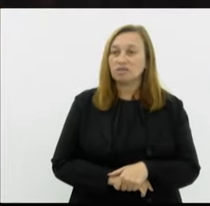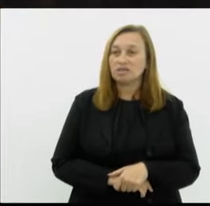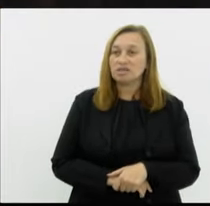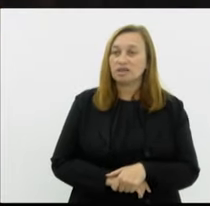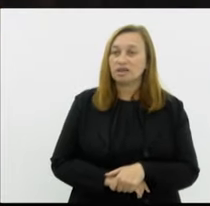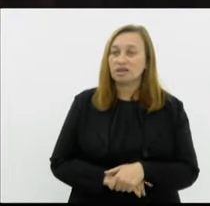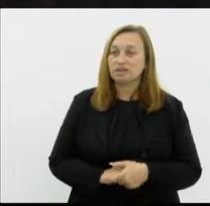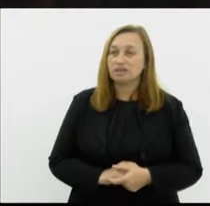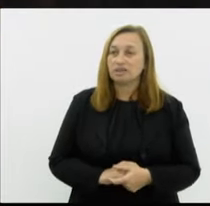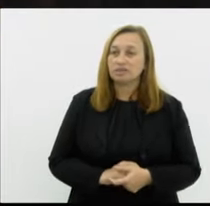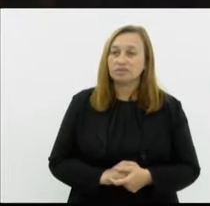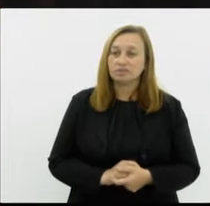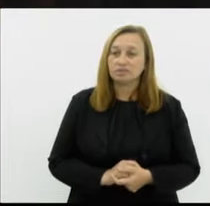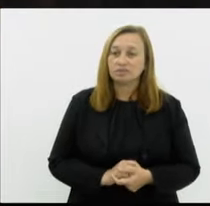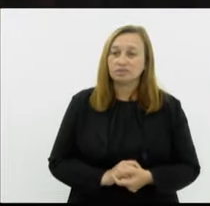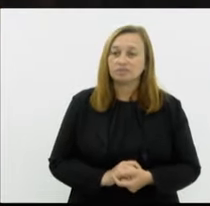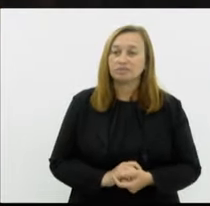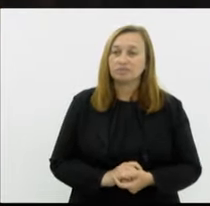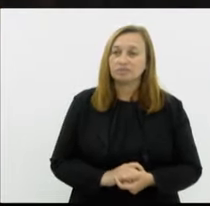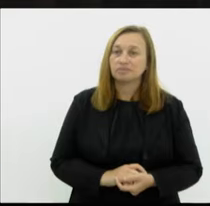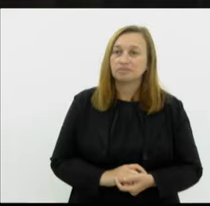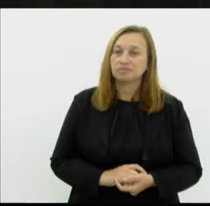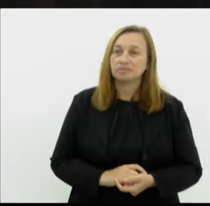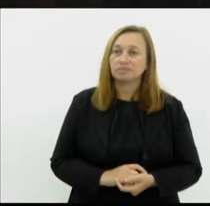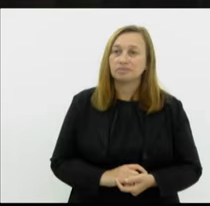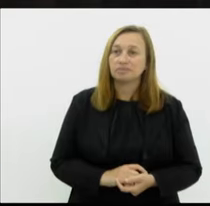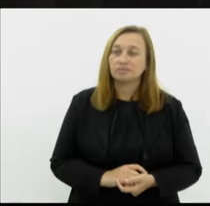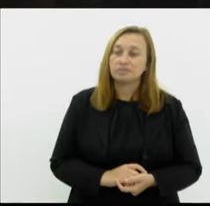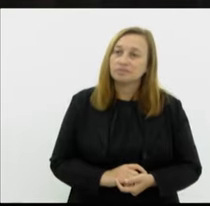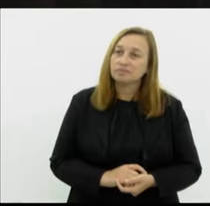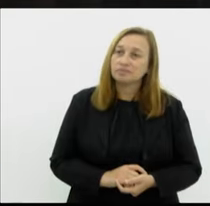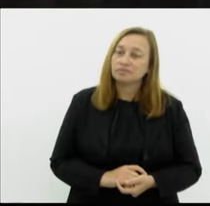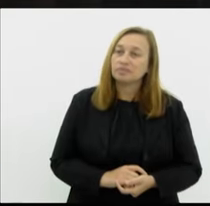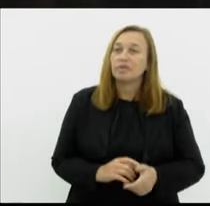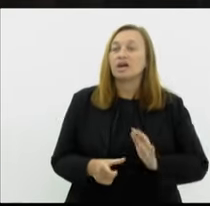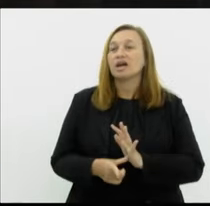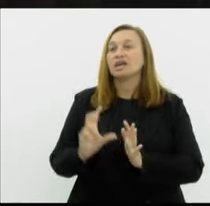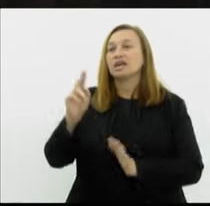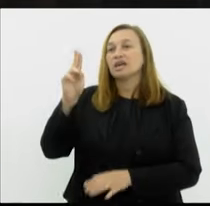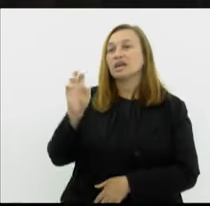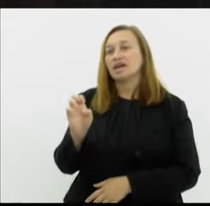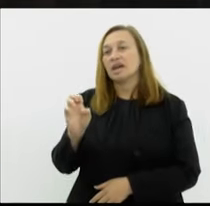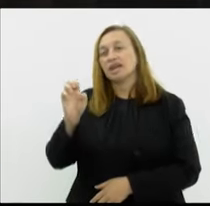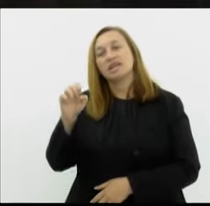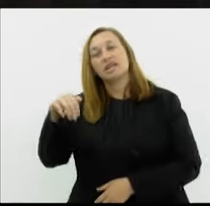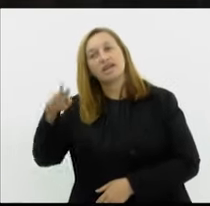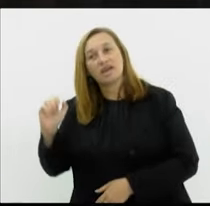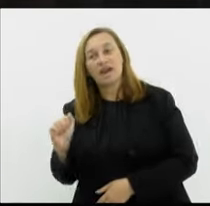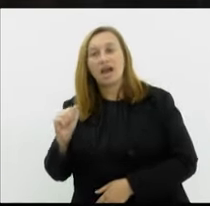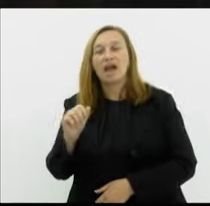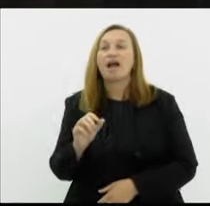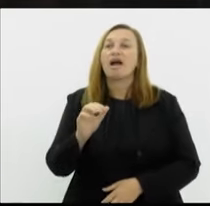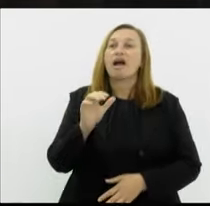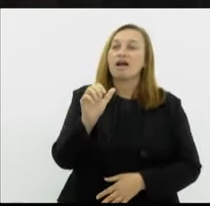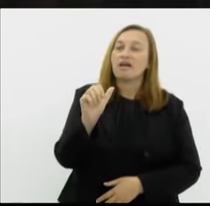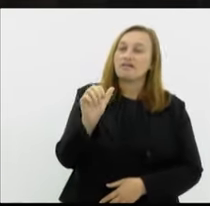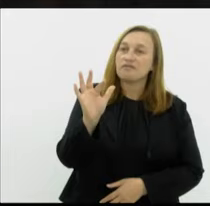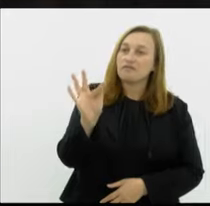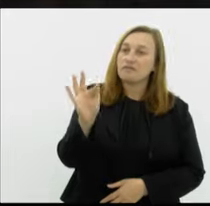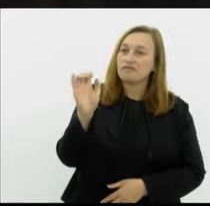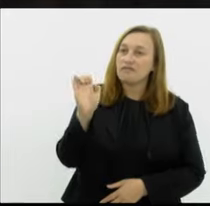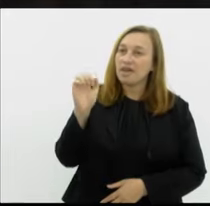Redonda. No passado, até antes do INEA, deputado Luiz Paulo, a FEEMA fazia